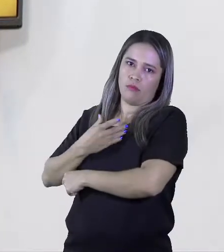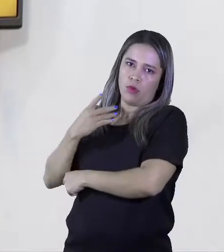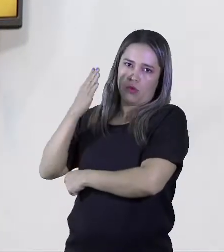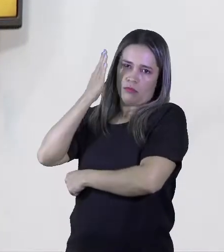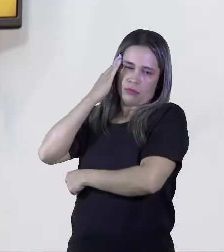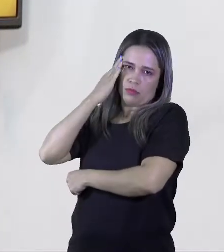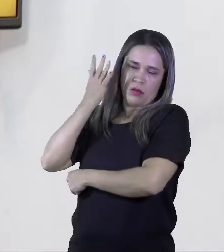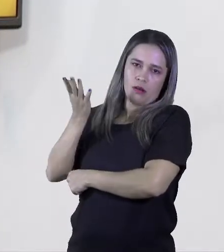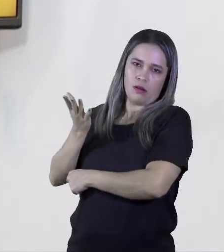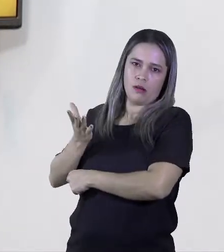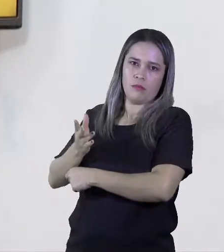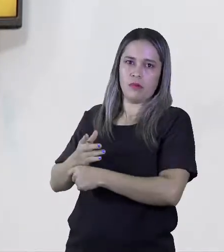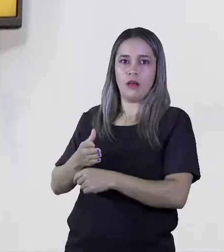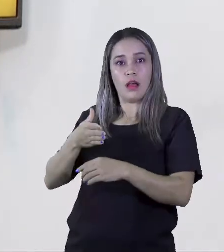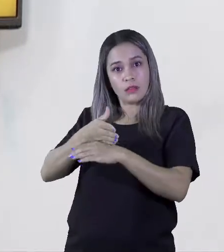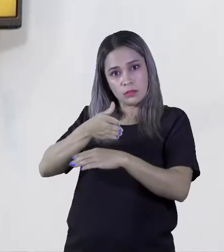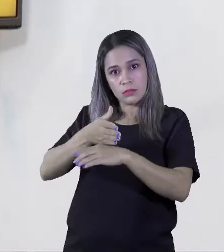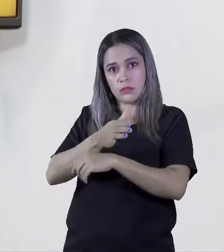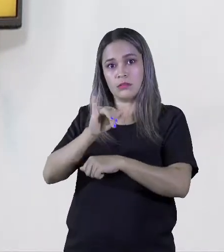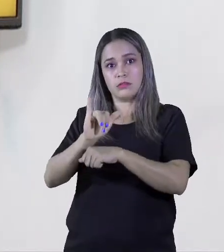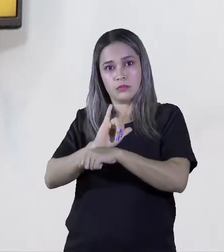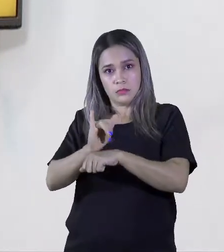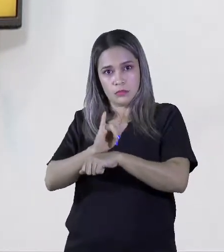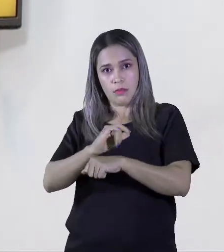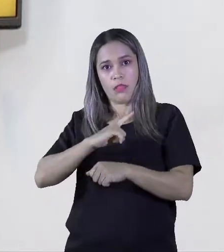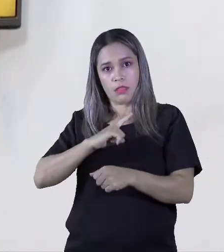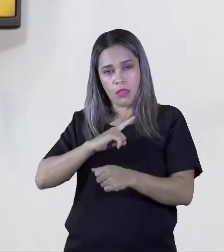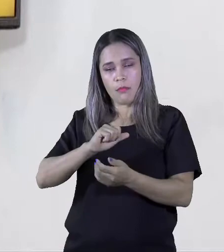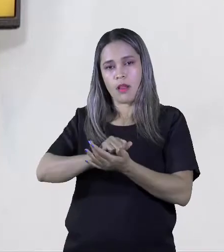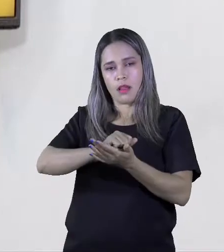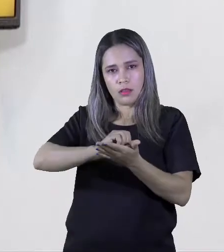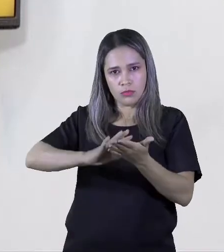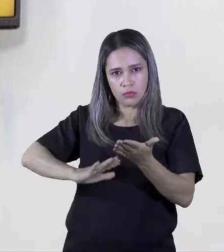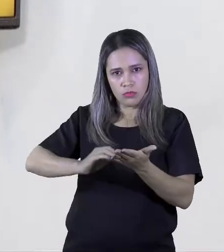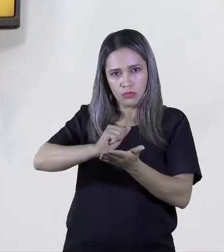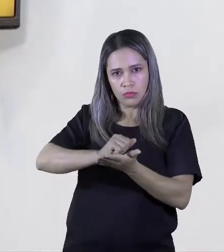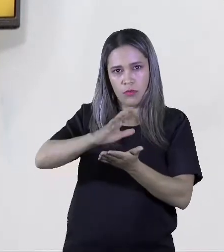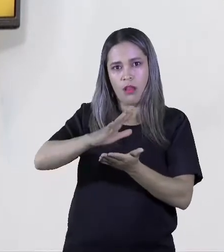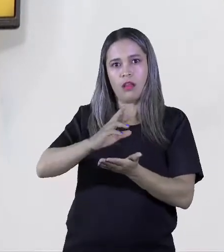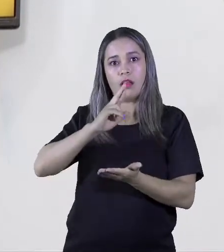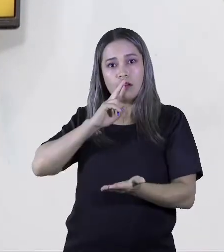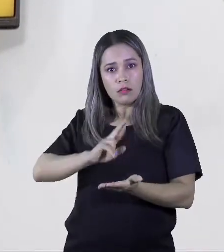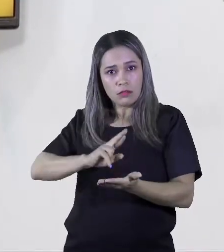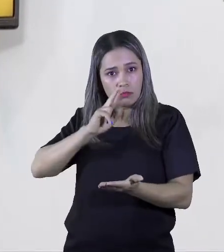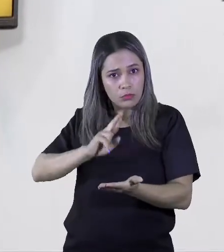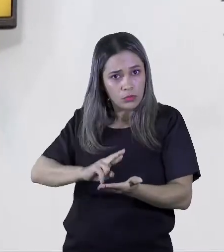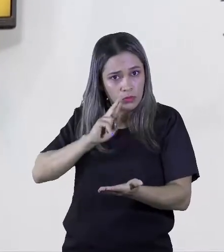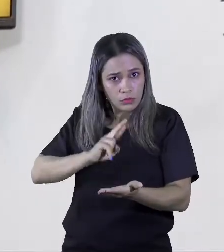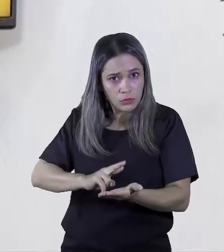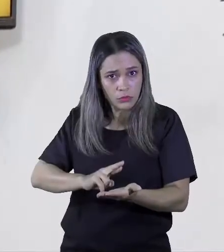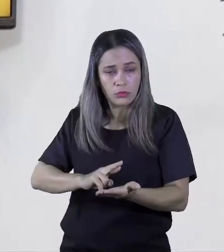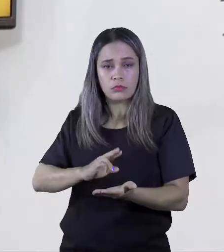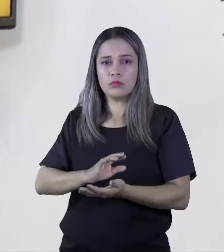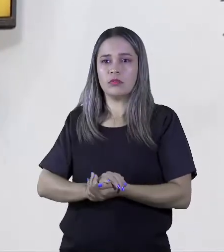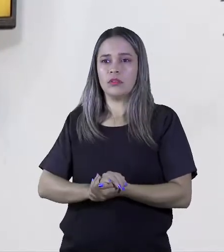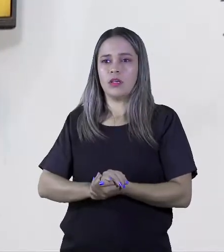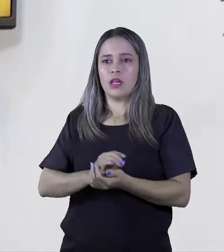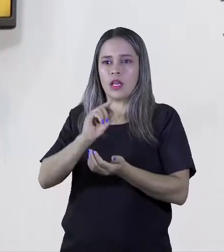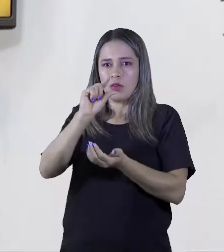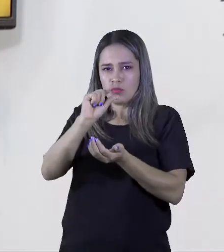nosso canal no YouTube, tem mais conteúdo no bloco de atividades, não deixem de resolver as atividades de monitoramento, que é aquele bloco